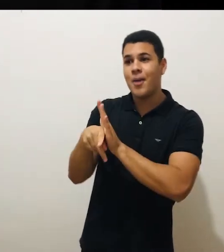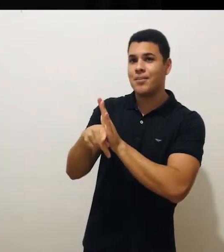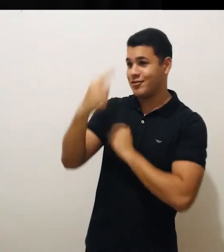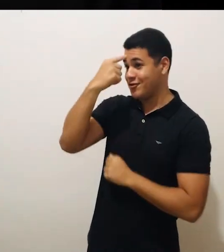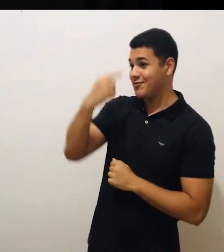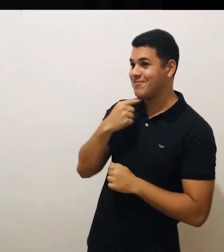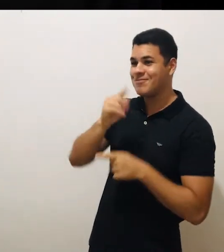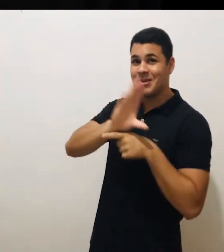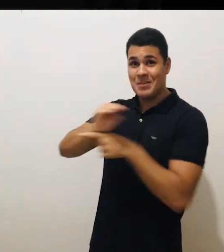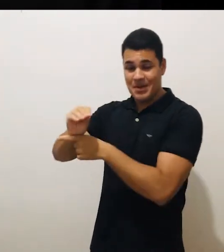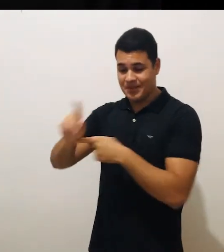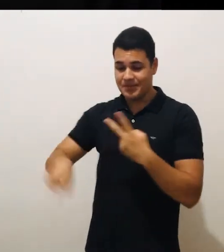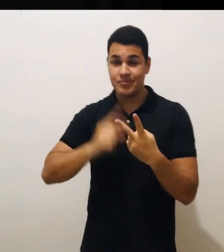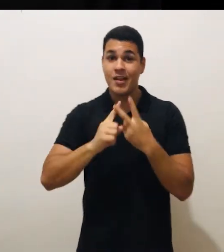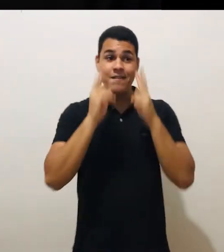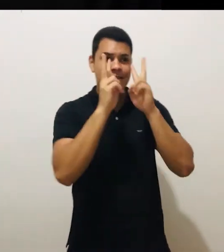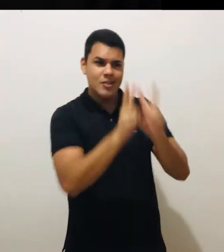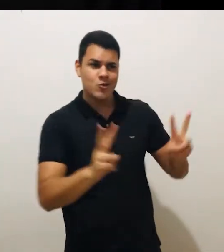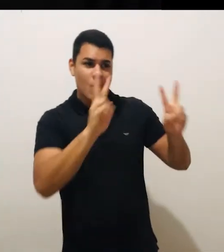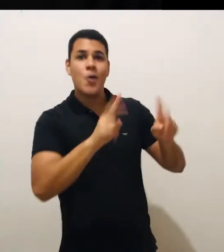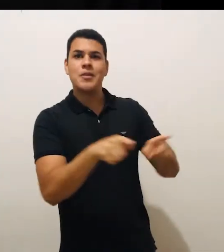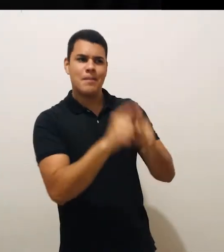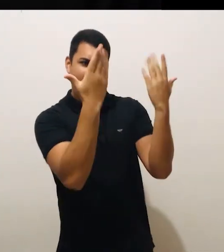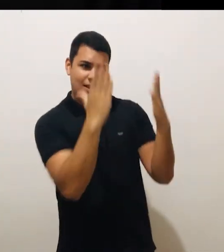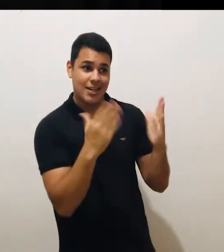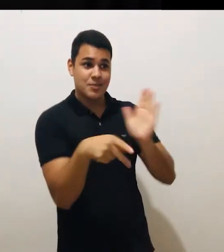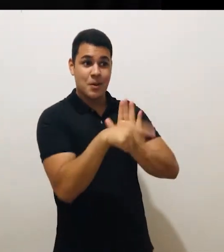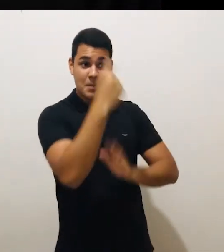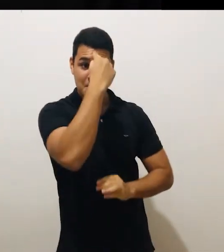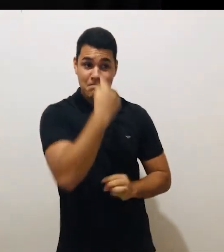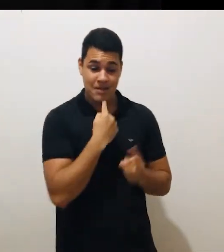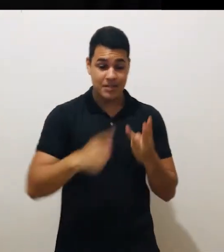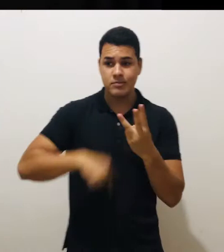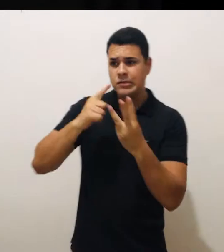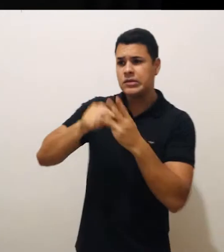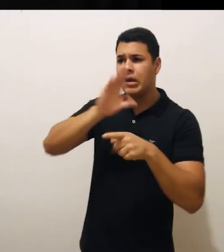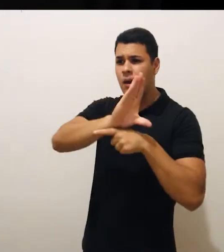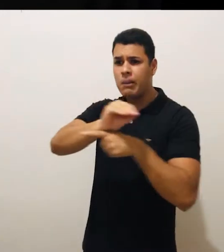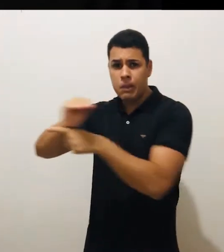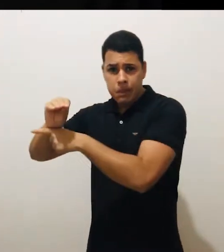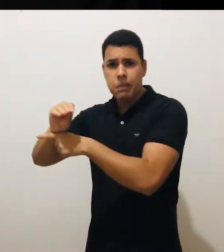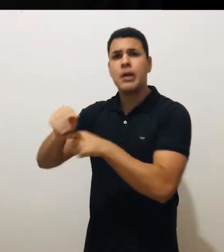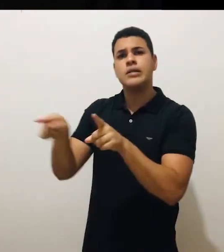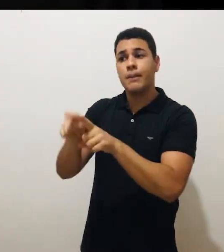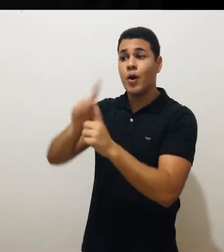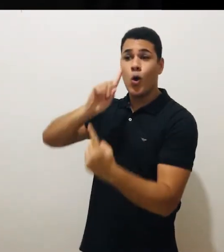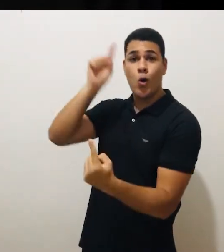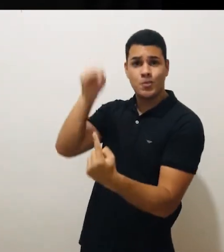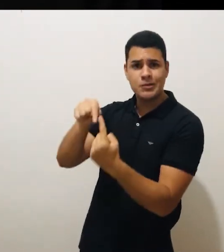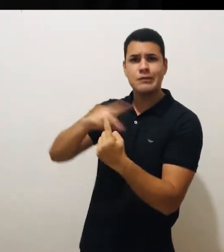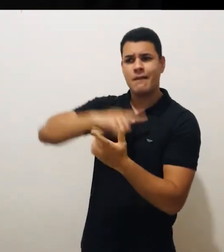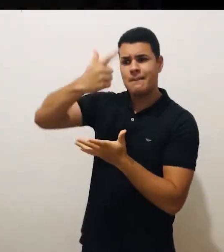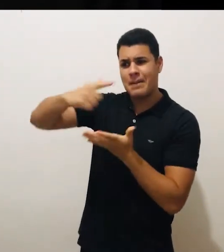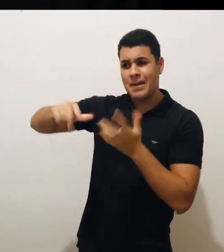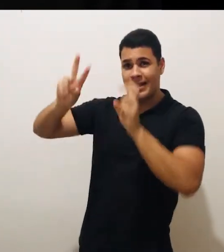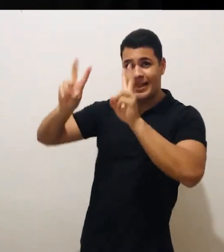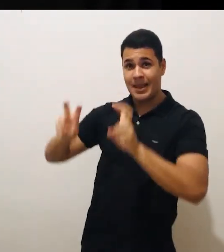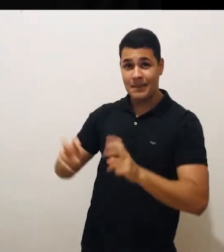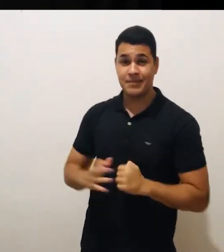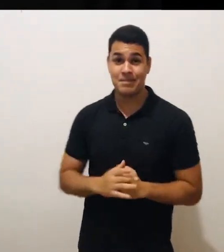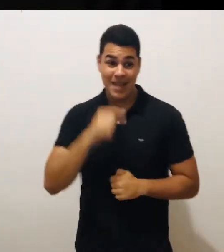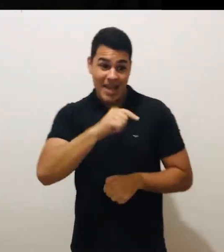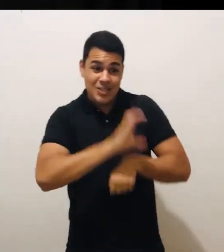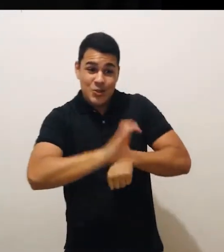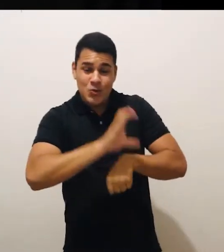a história da fotografia, a semiótica e a análise da imagem, a captação da imagem, os equipamentos e